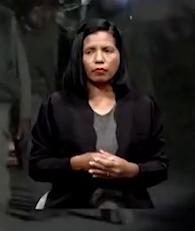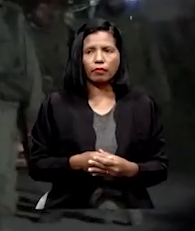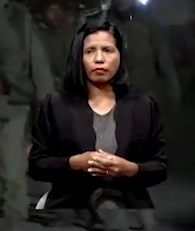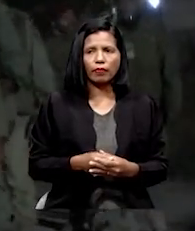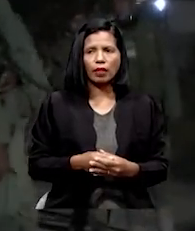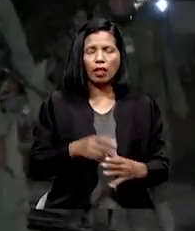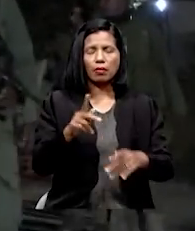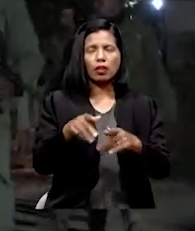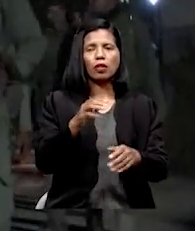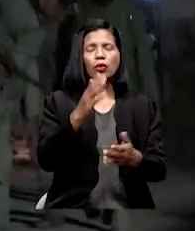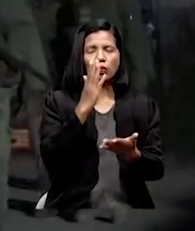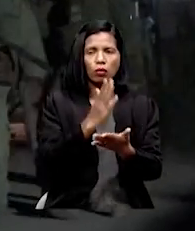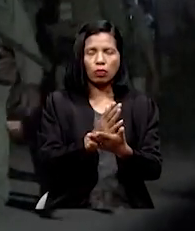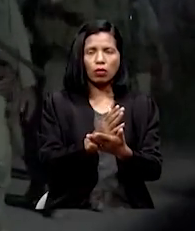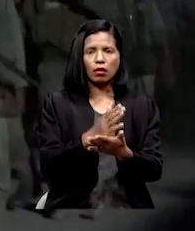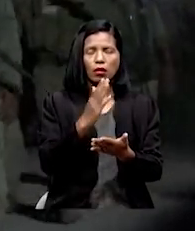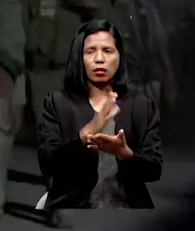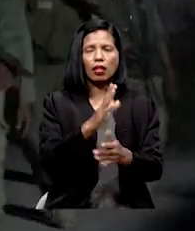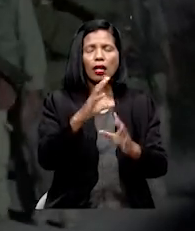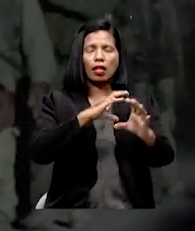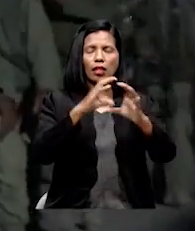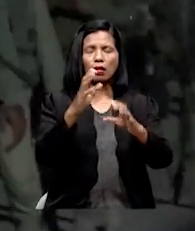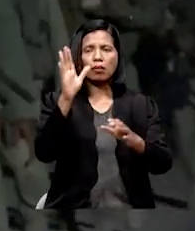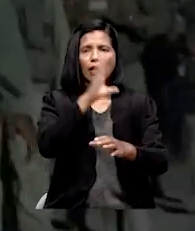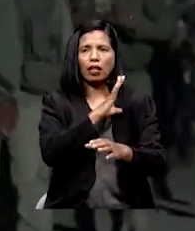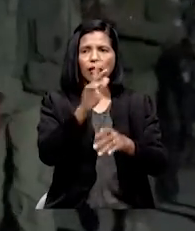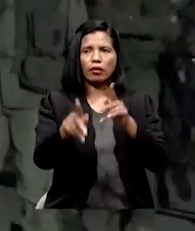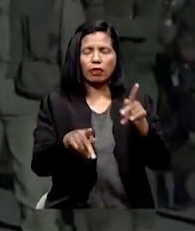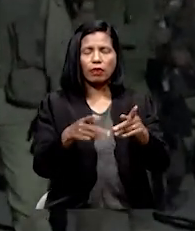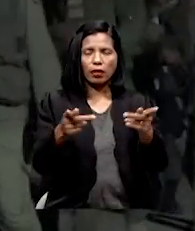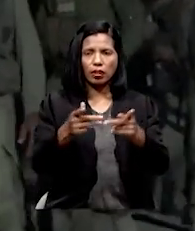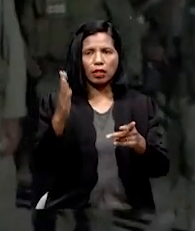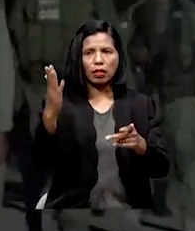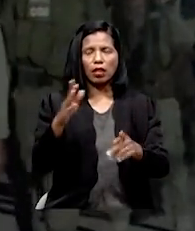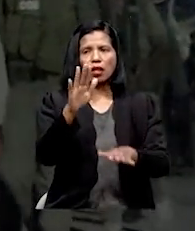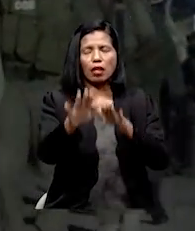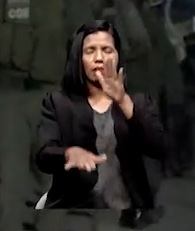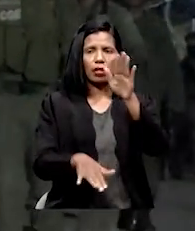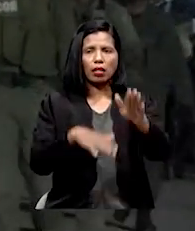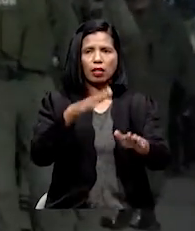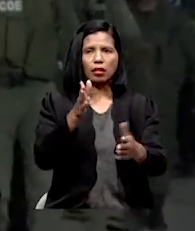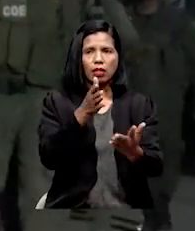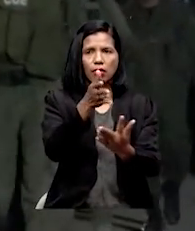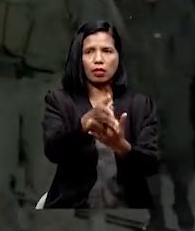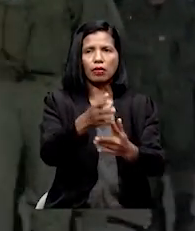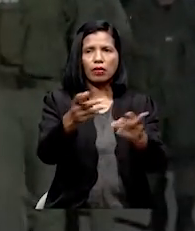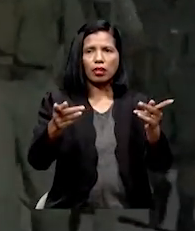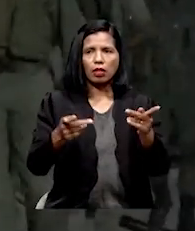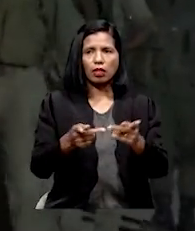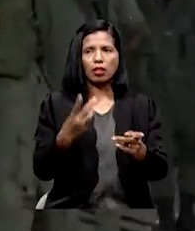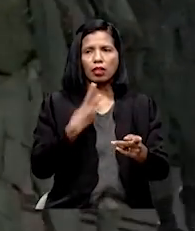siratun, e careta ba heinia fatin ida, depois ia itene patrulhamento Tama saide area nebe meta determina.